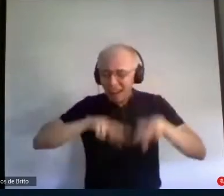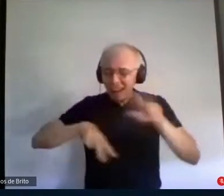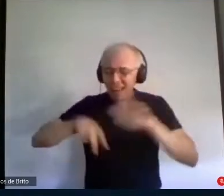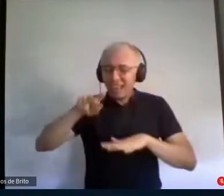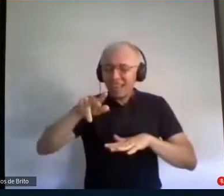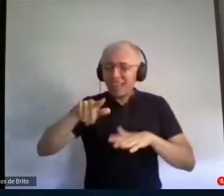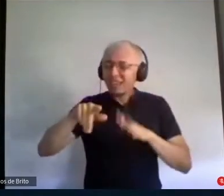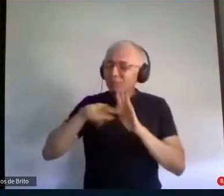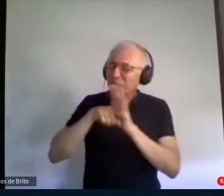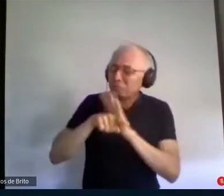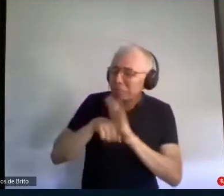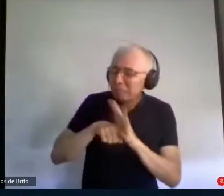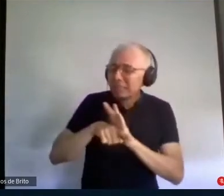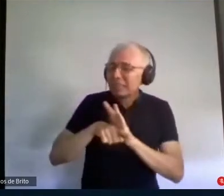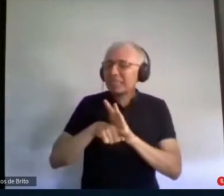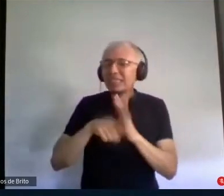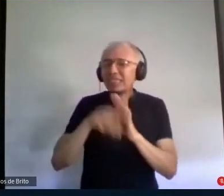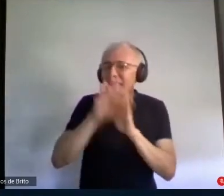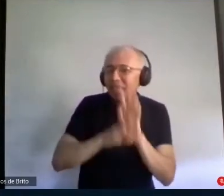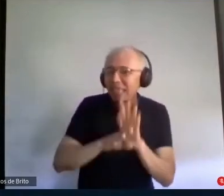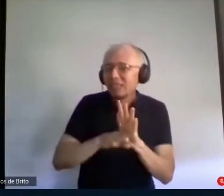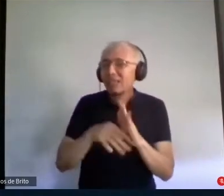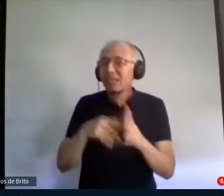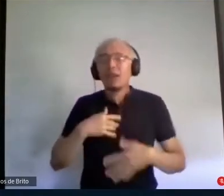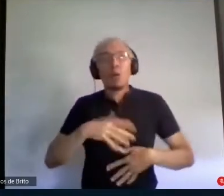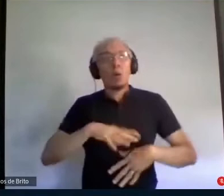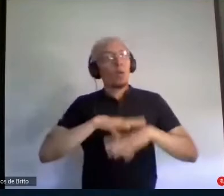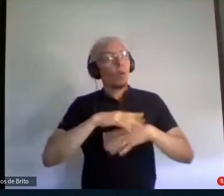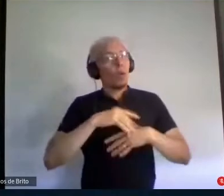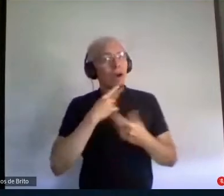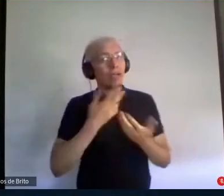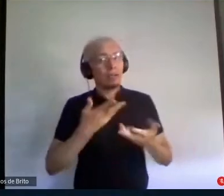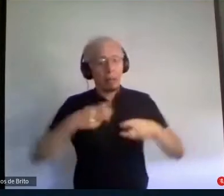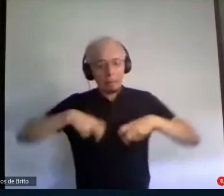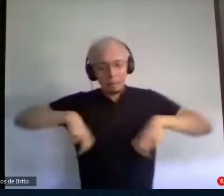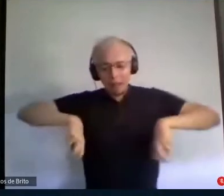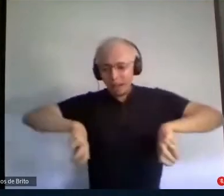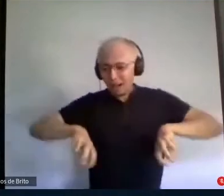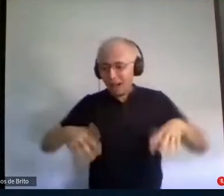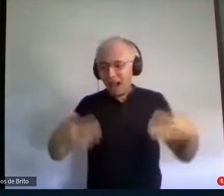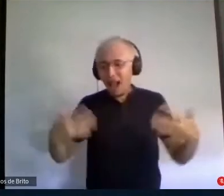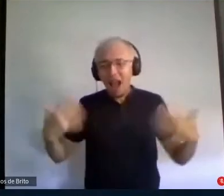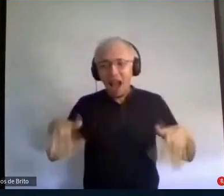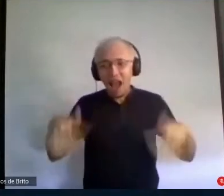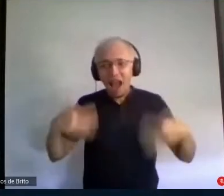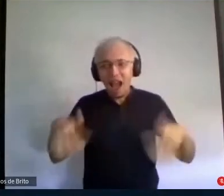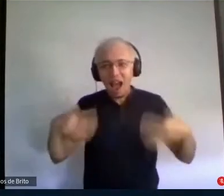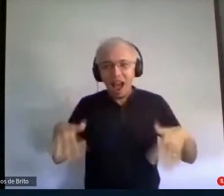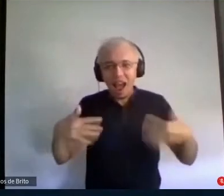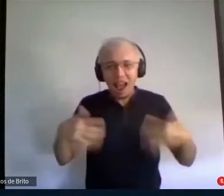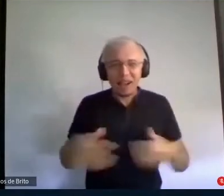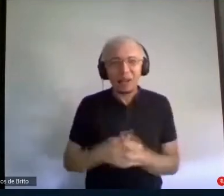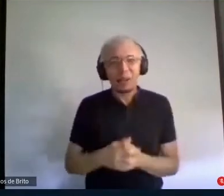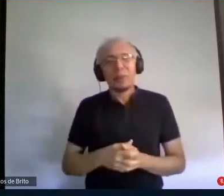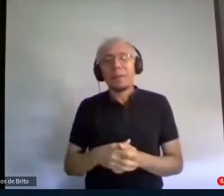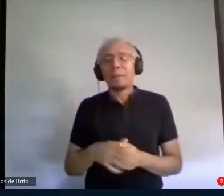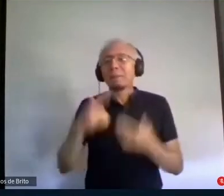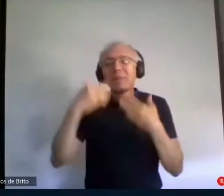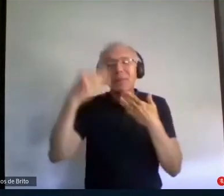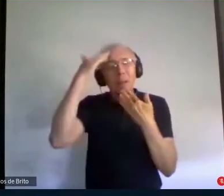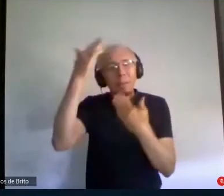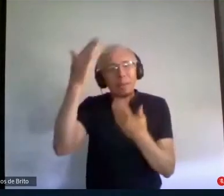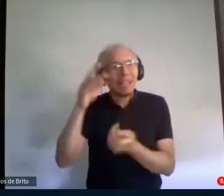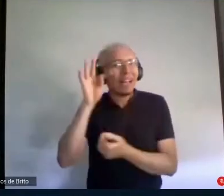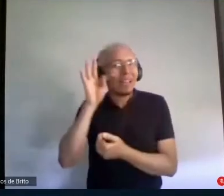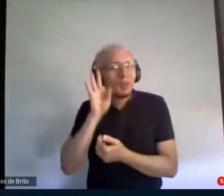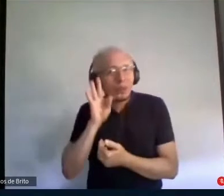trabalho, né, e ter essa honra e ler em primeira mão numa banca, né? Então, estar aqui com você. Muito obrigada, Patrícia,